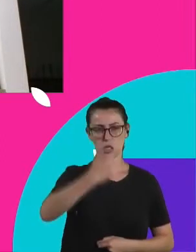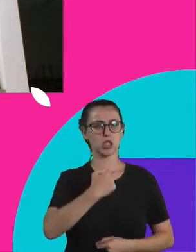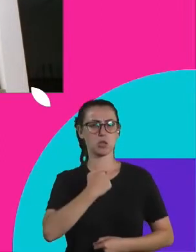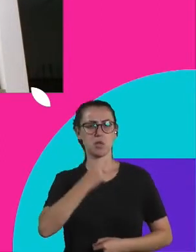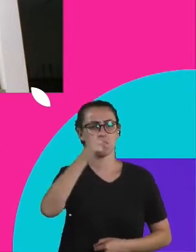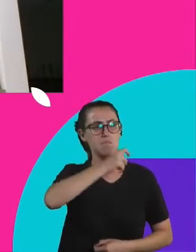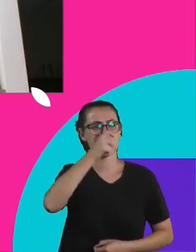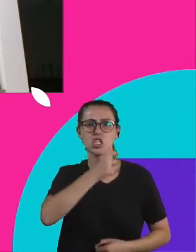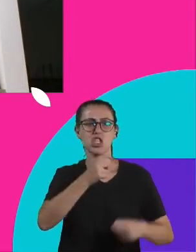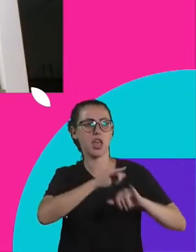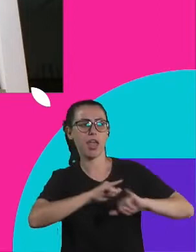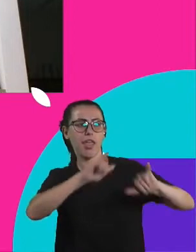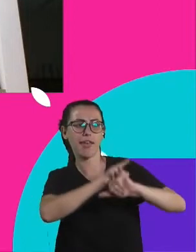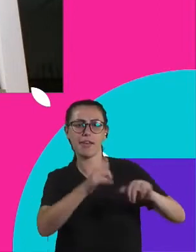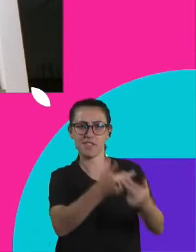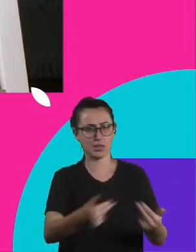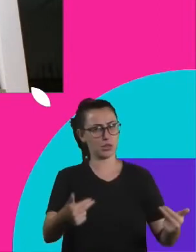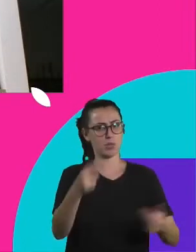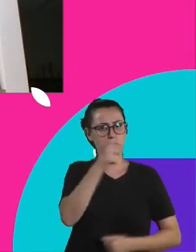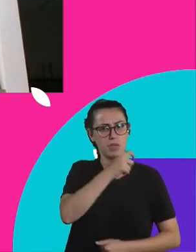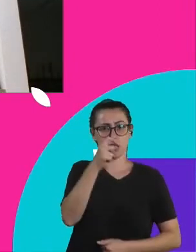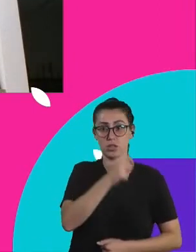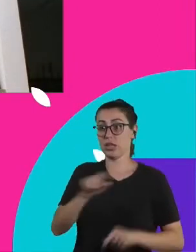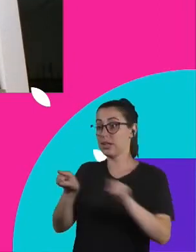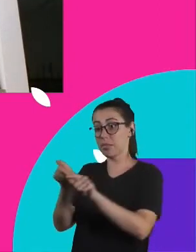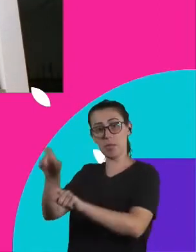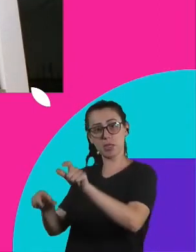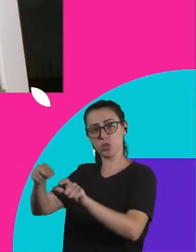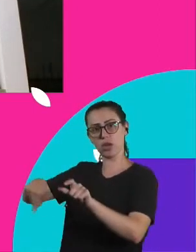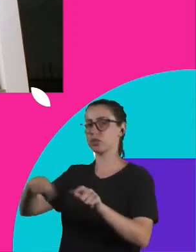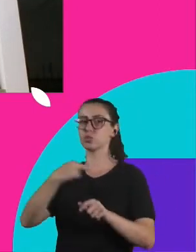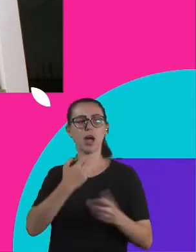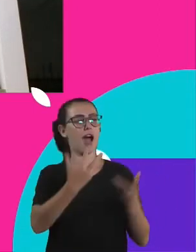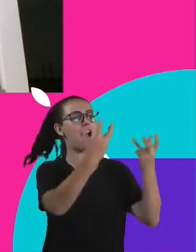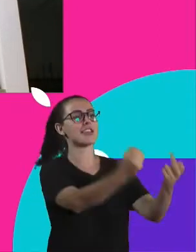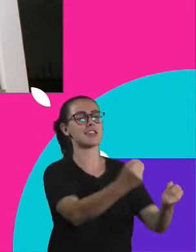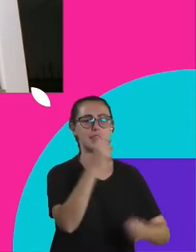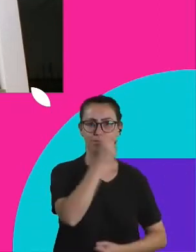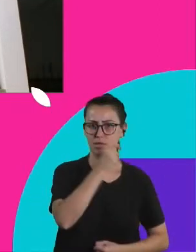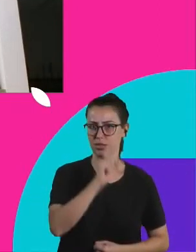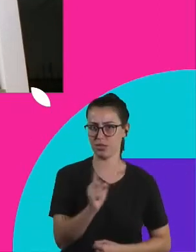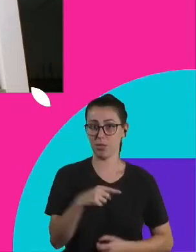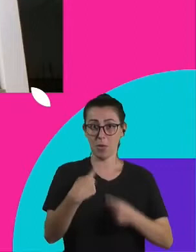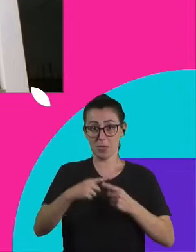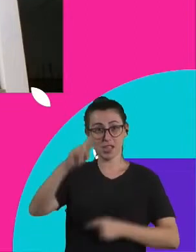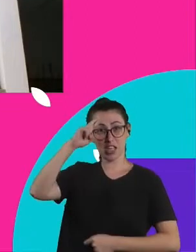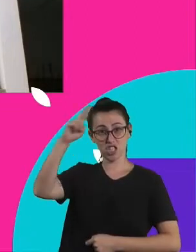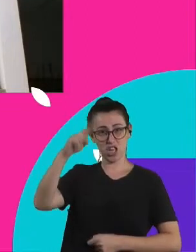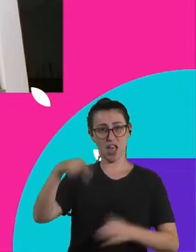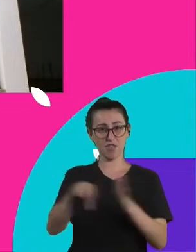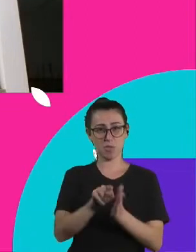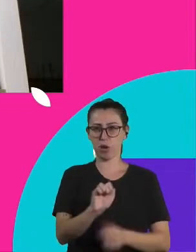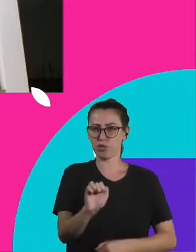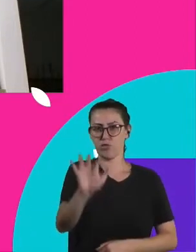as pessoas que falam com esses empreendedores não aceitar mais essa mentira, porque ser patrão de favelado com um discurso